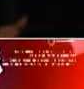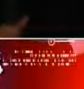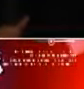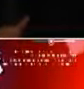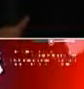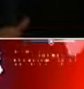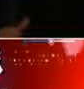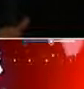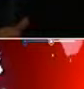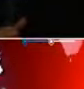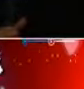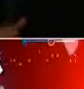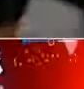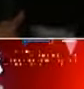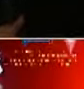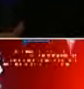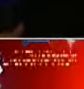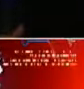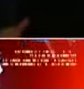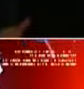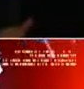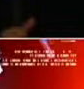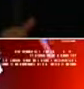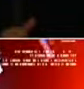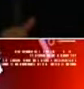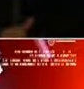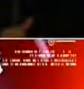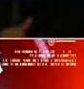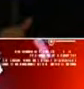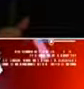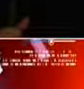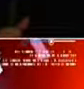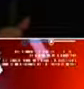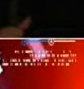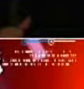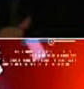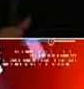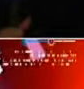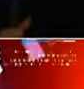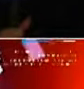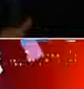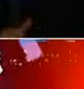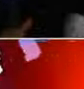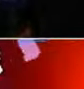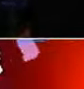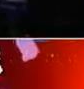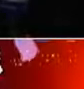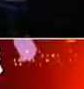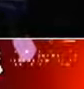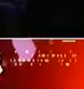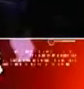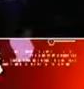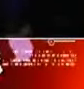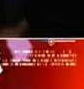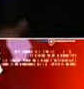nestas sondagens aqui já há celebrações Por parte dos apoi Anes do ciza mas eles não são tantos como isso O que